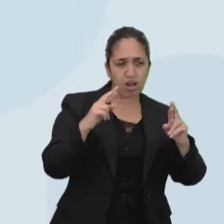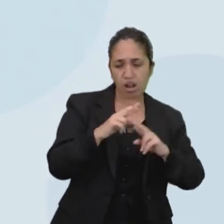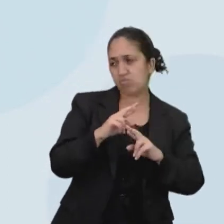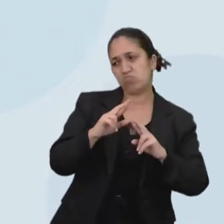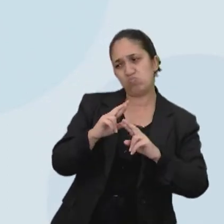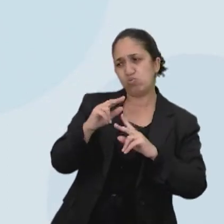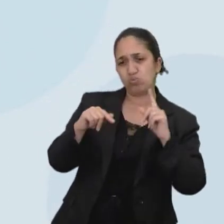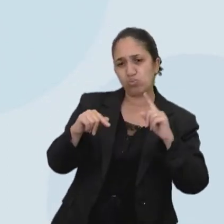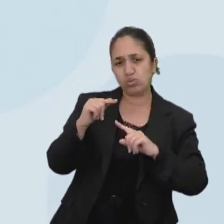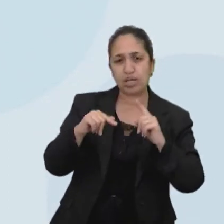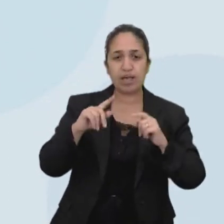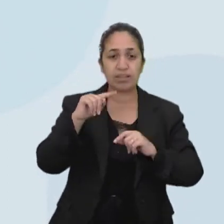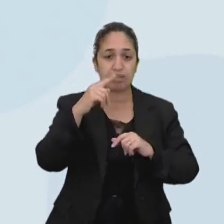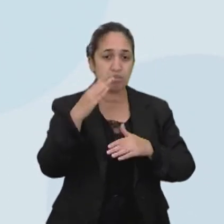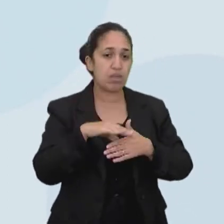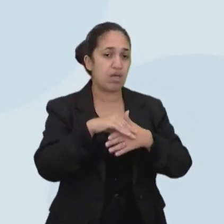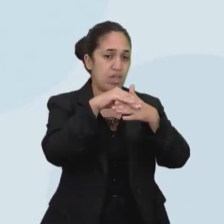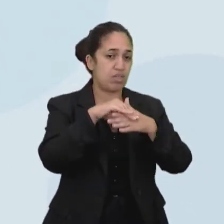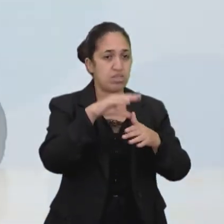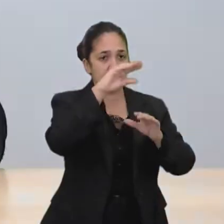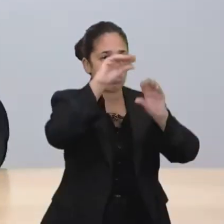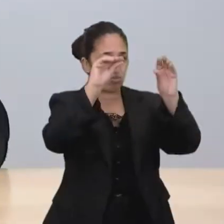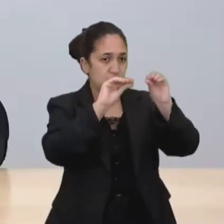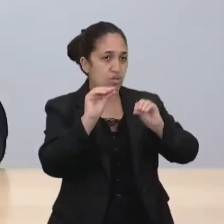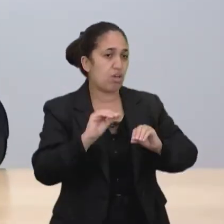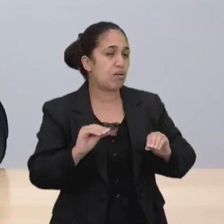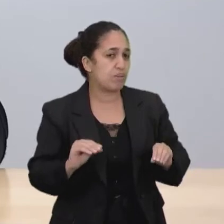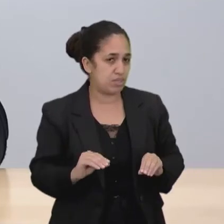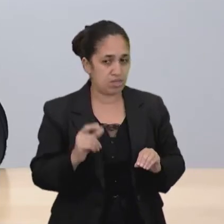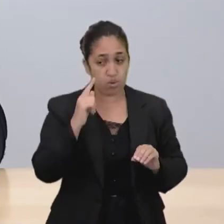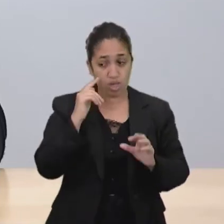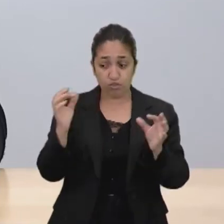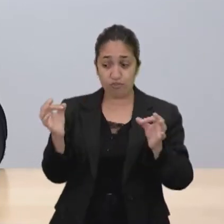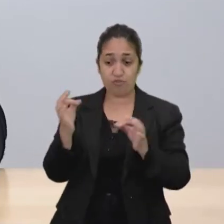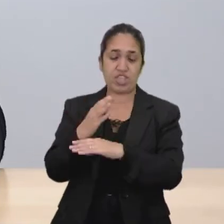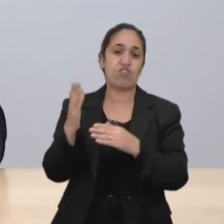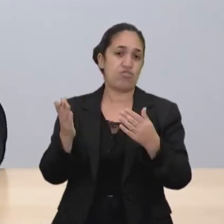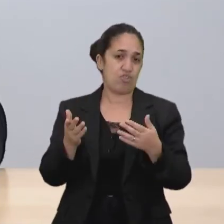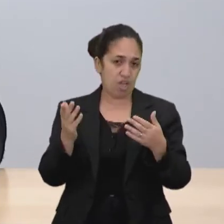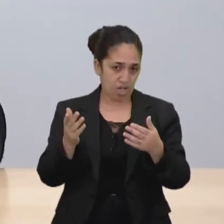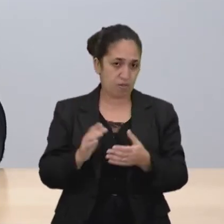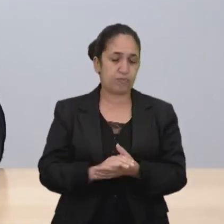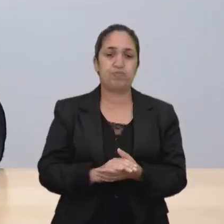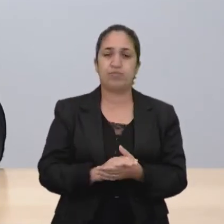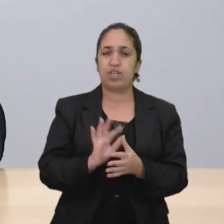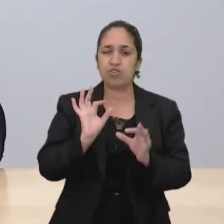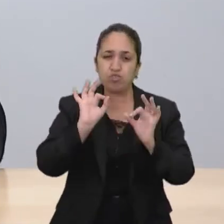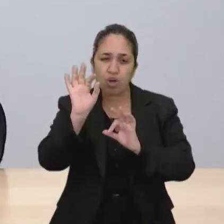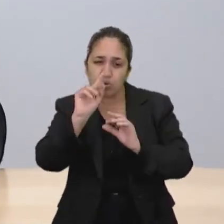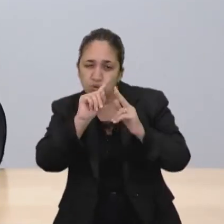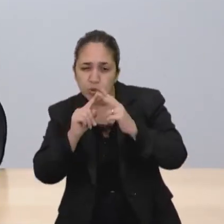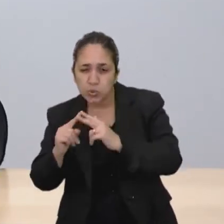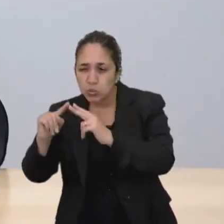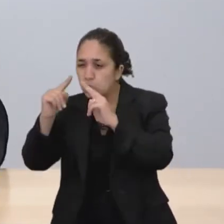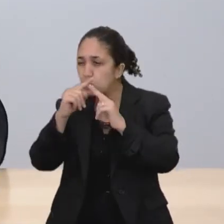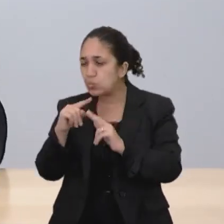e fazer a edição e diagramação. A edição e diagramação é o produto final, né? É o ajuste final para